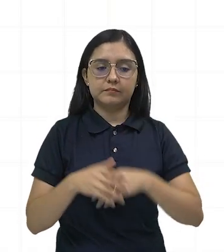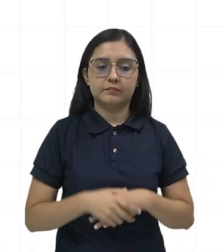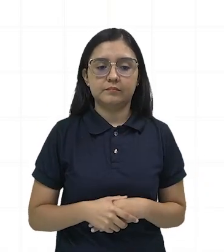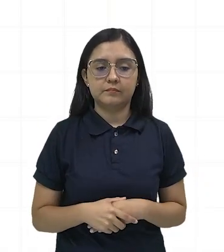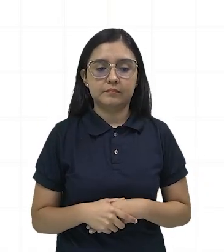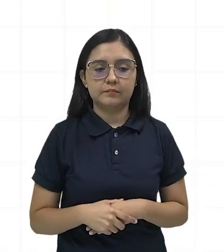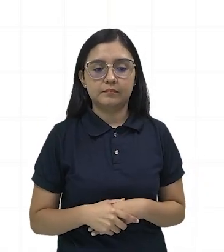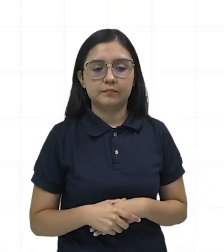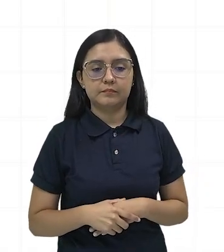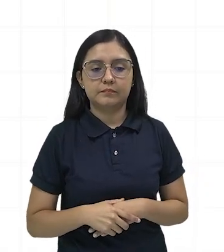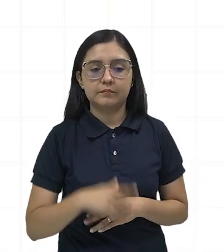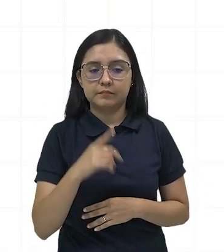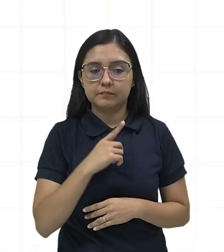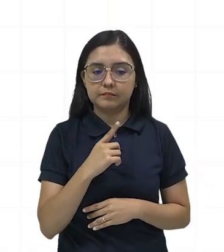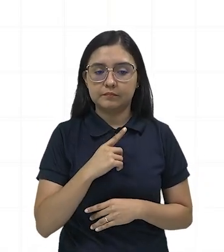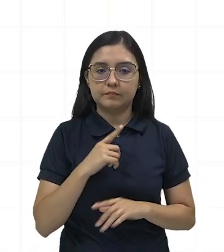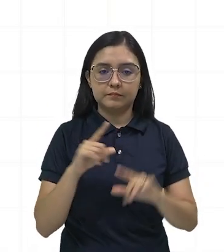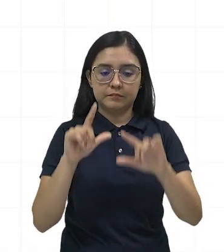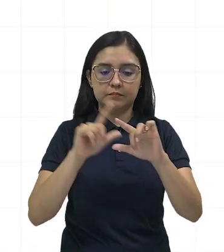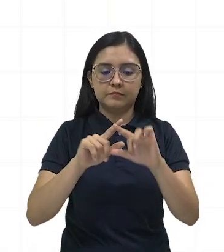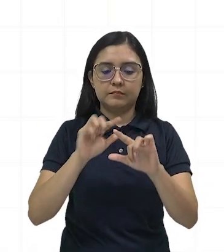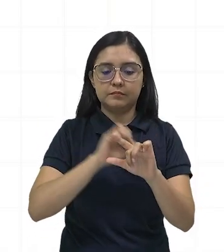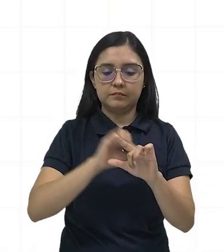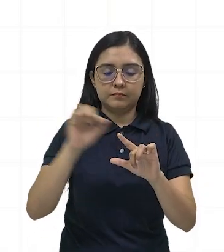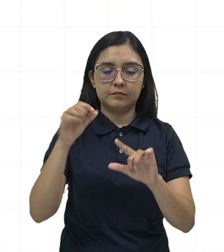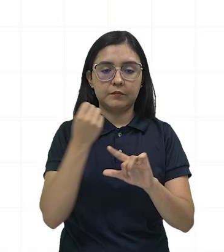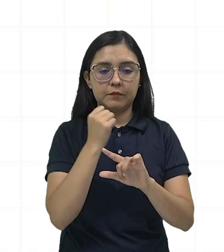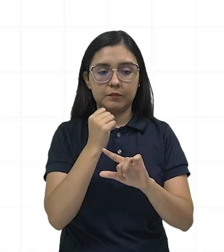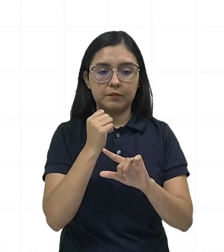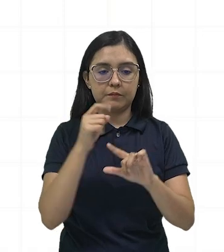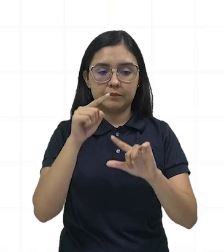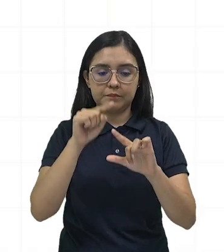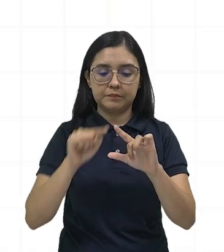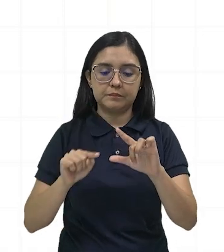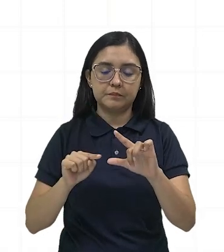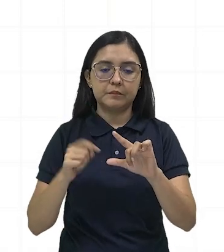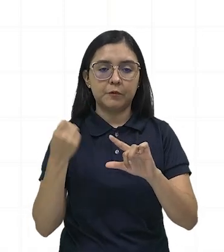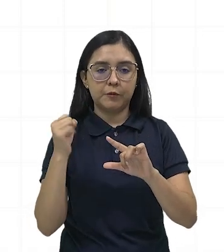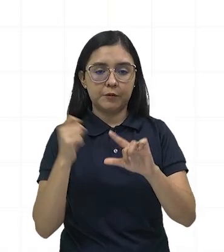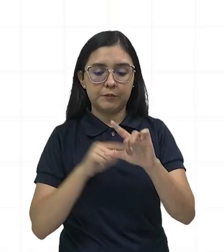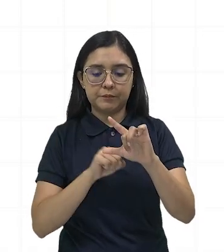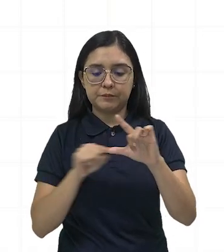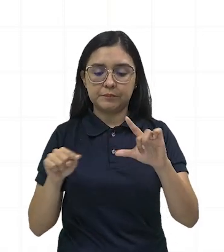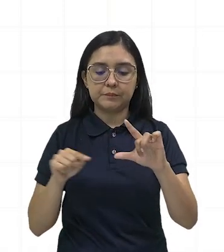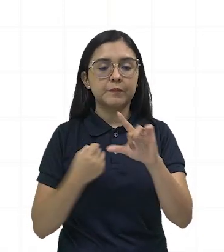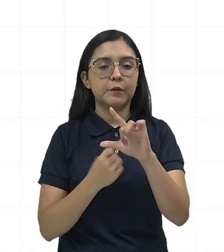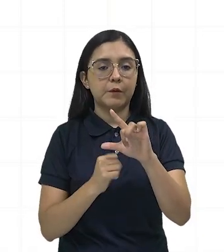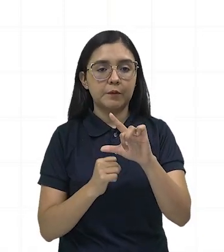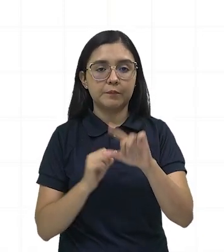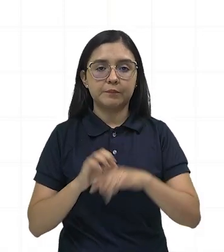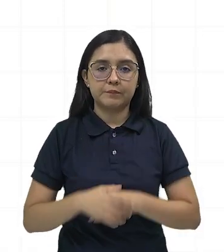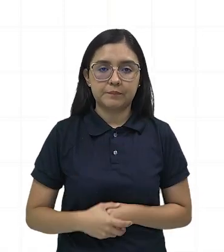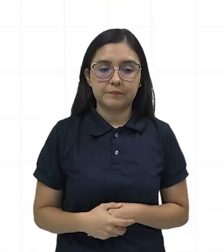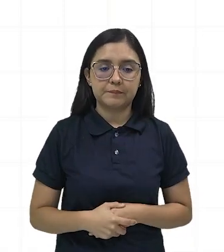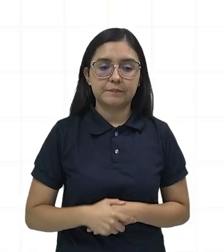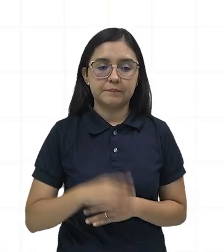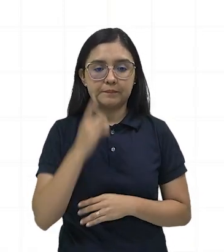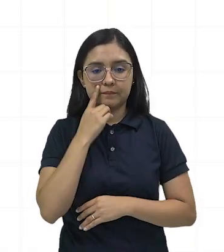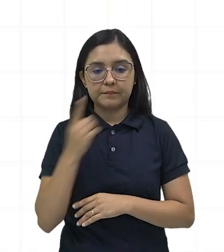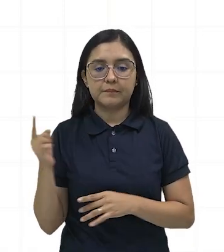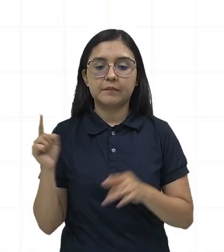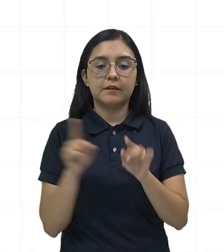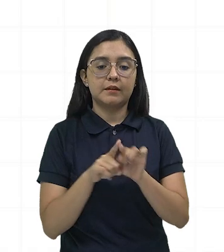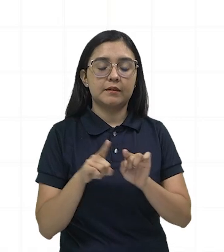com medida de 8 centímetros em todos os seus lados, né? Nós